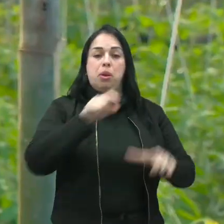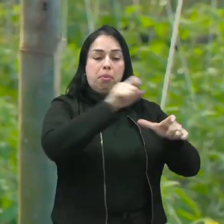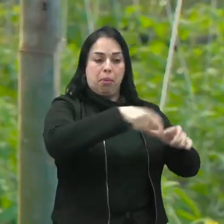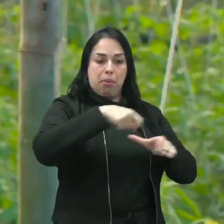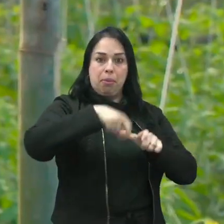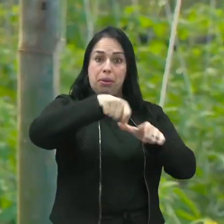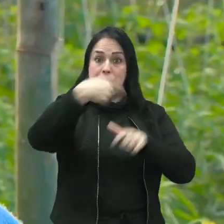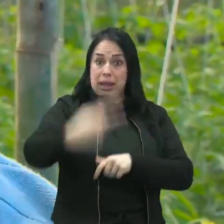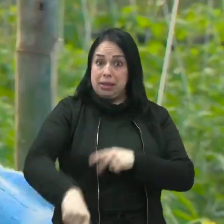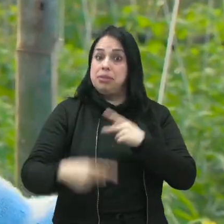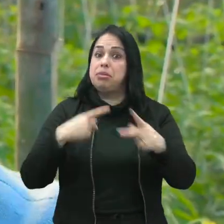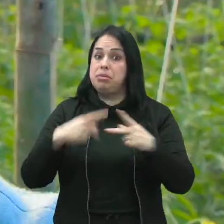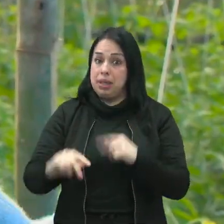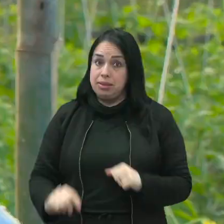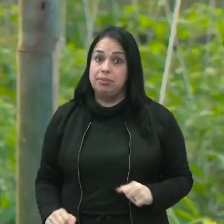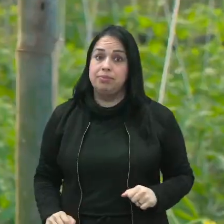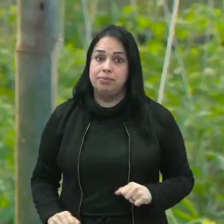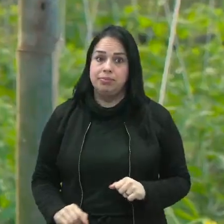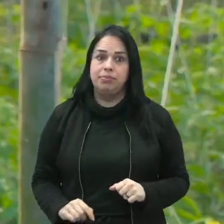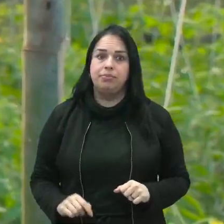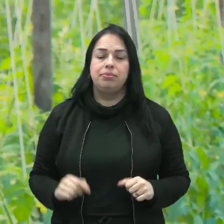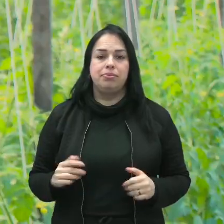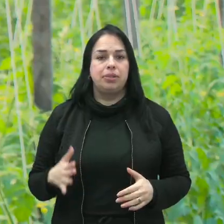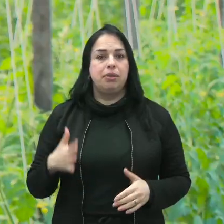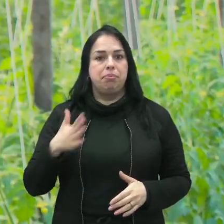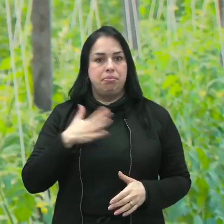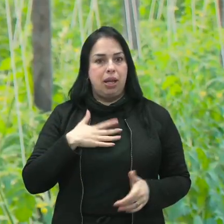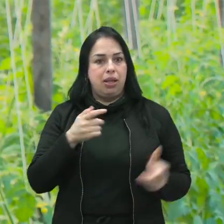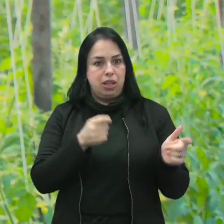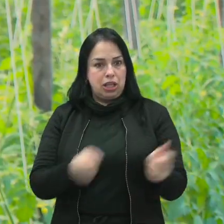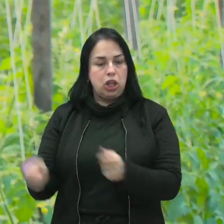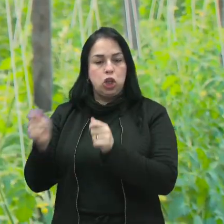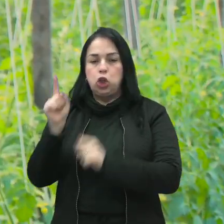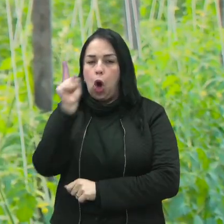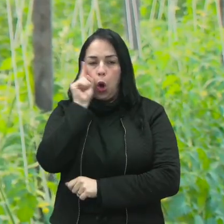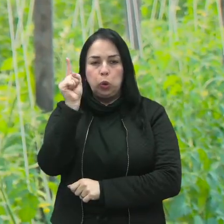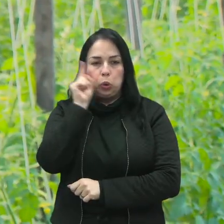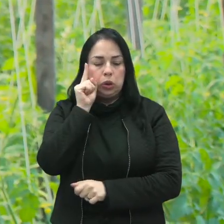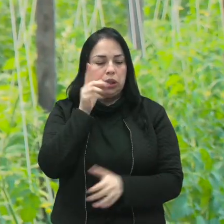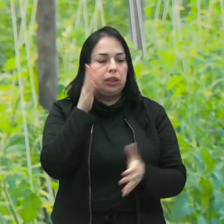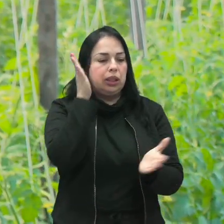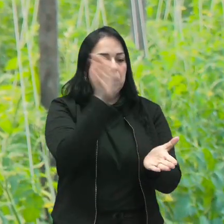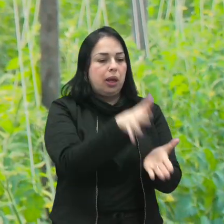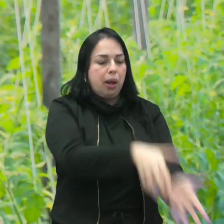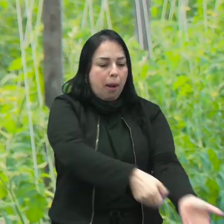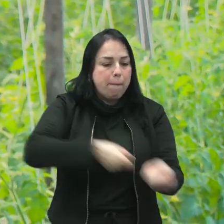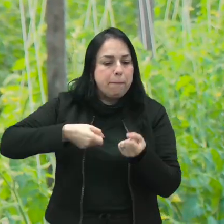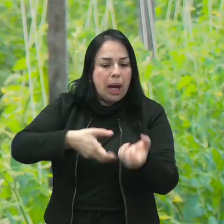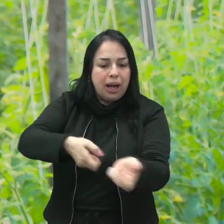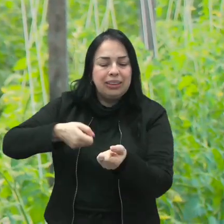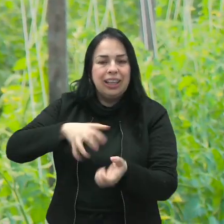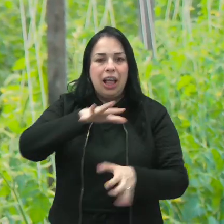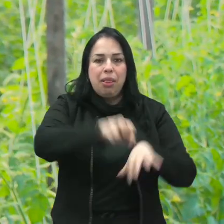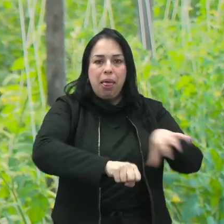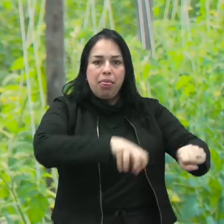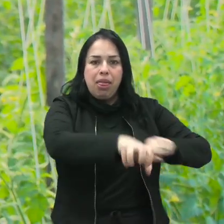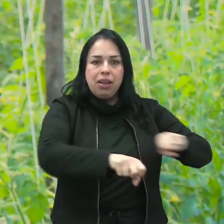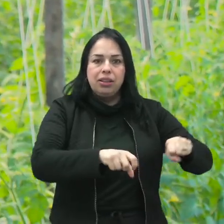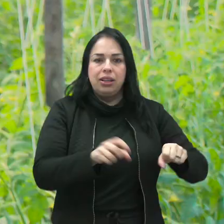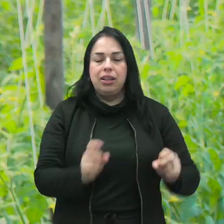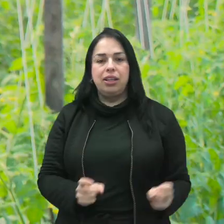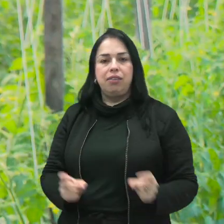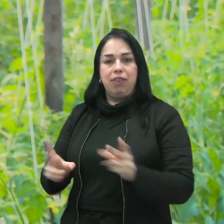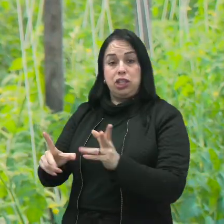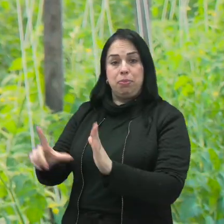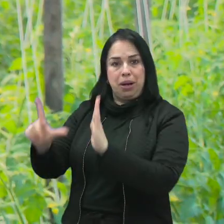produtores ativos de São José dos Campos. Eu tenho uma rotina de colher todo dia e fazer mais entregas todo